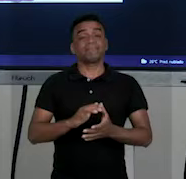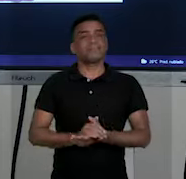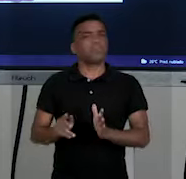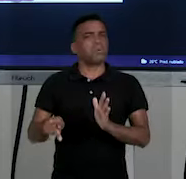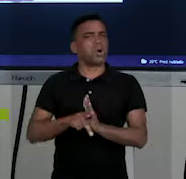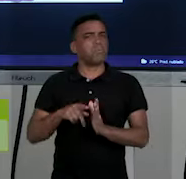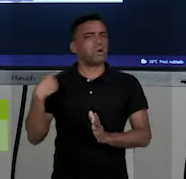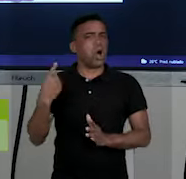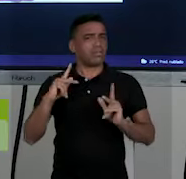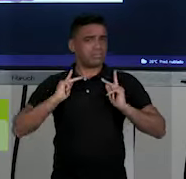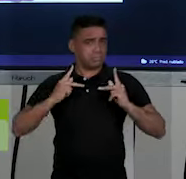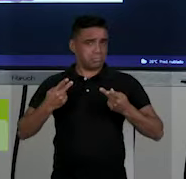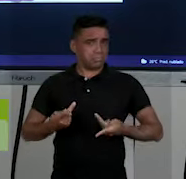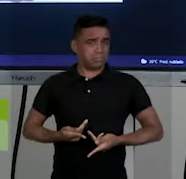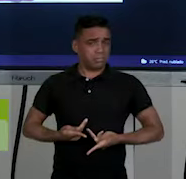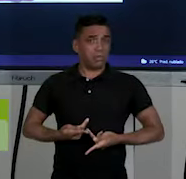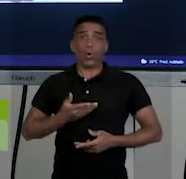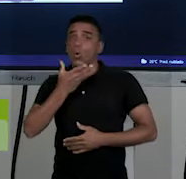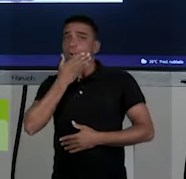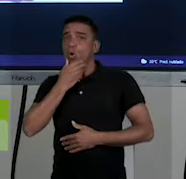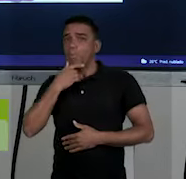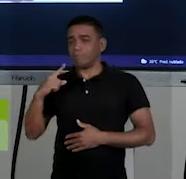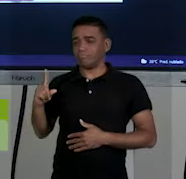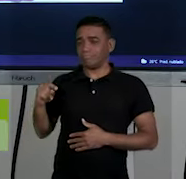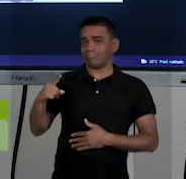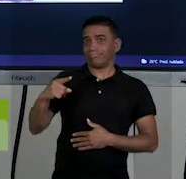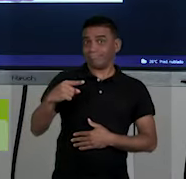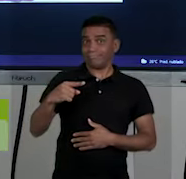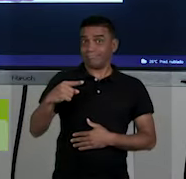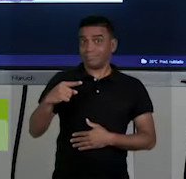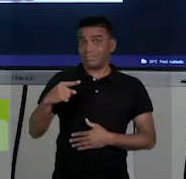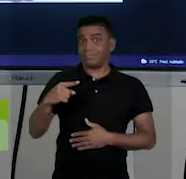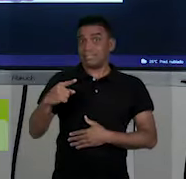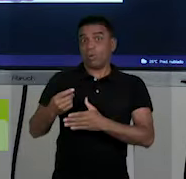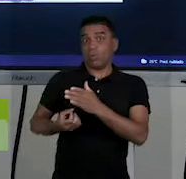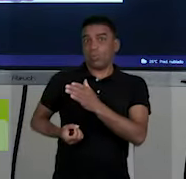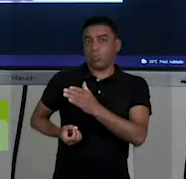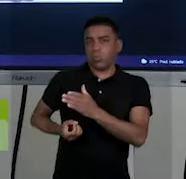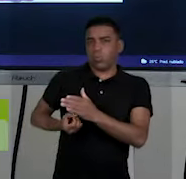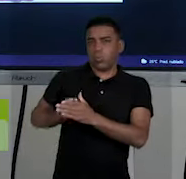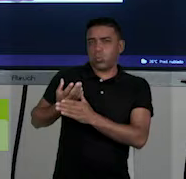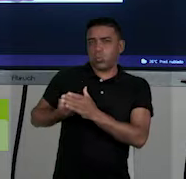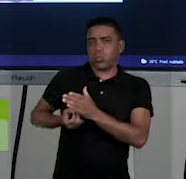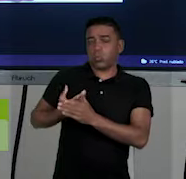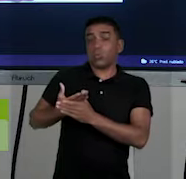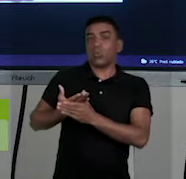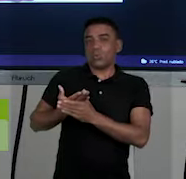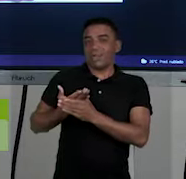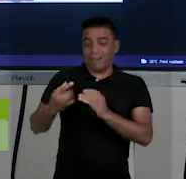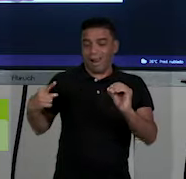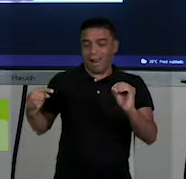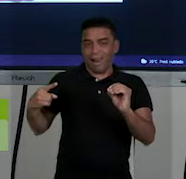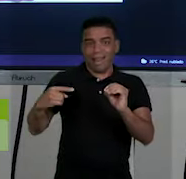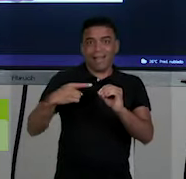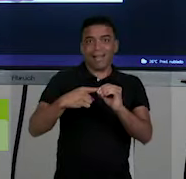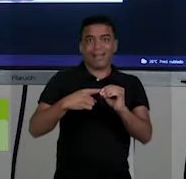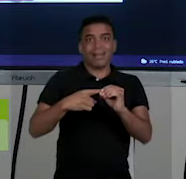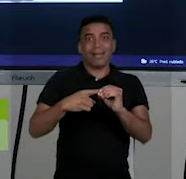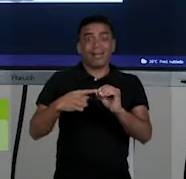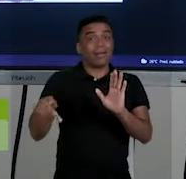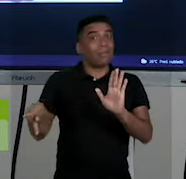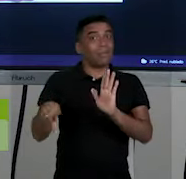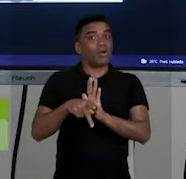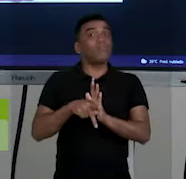humano, espermatozoide e óvulo, que irão dar origem ao feto, né? Ao ser humano.